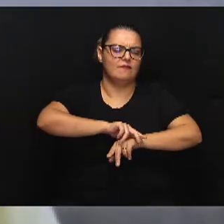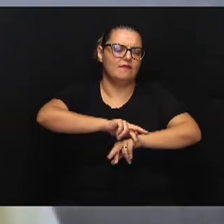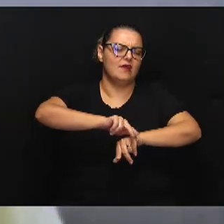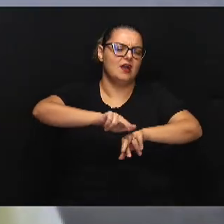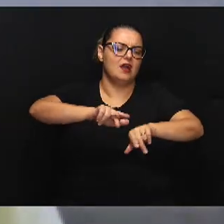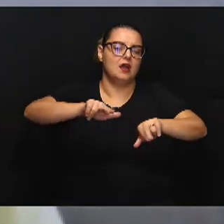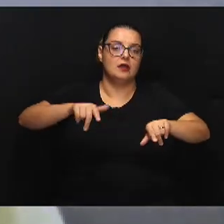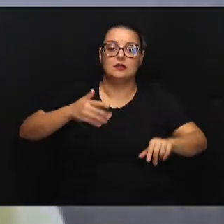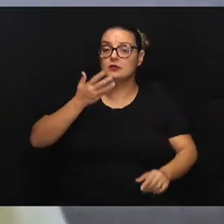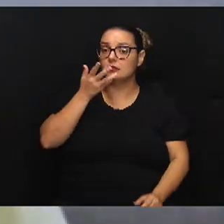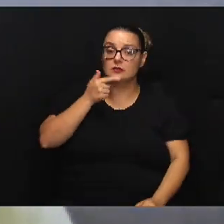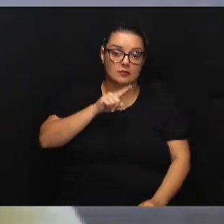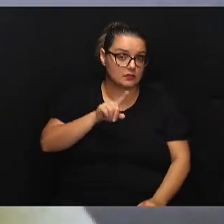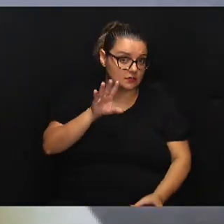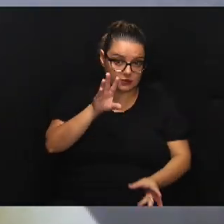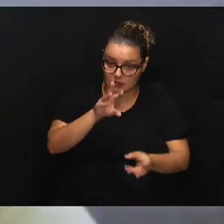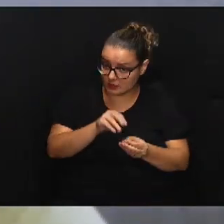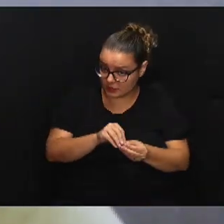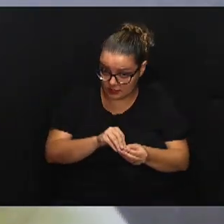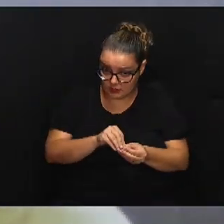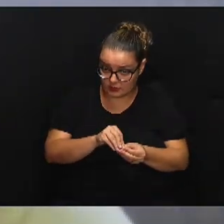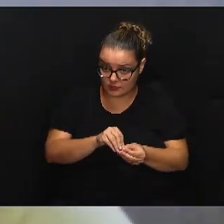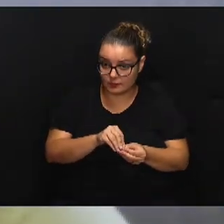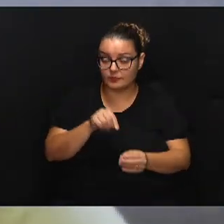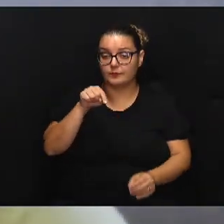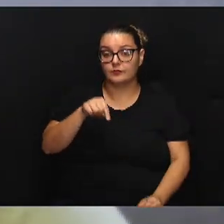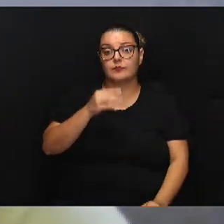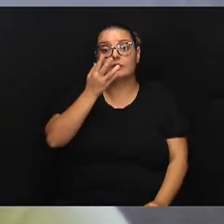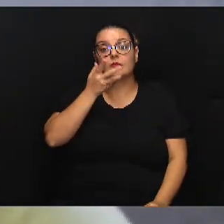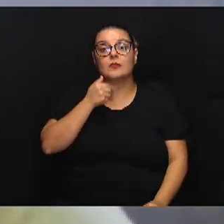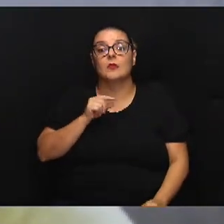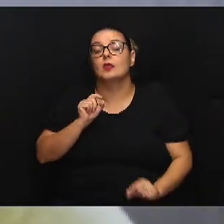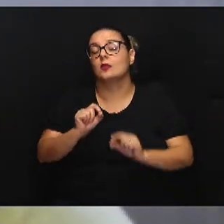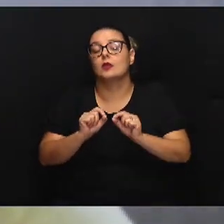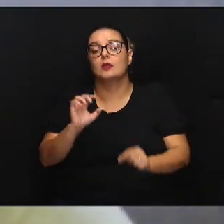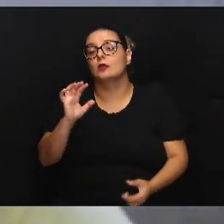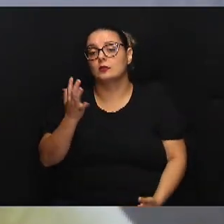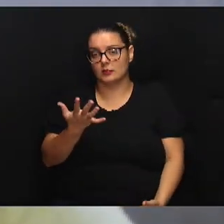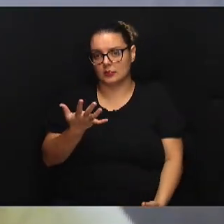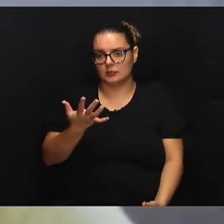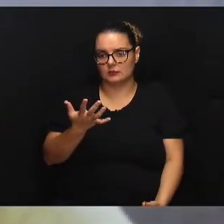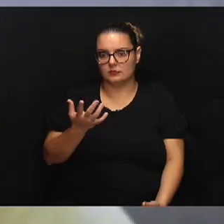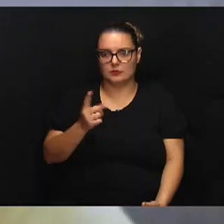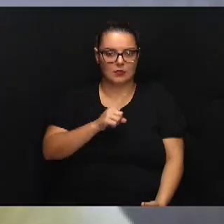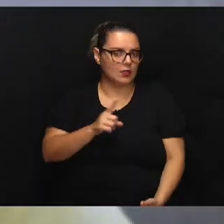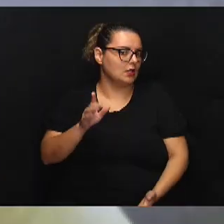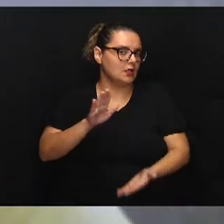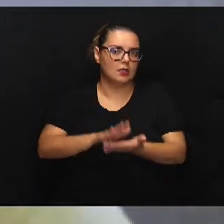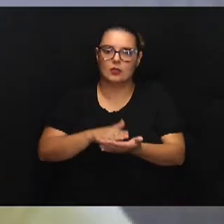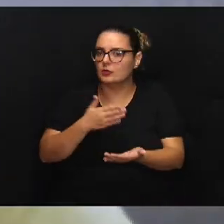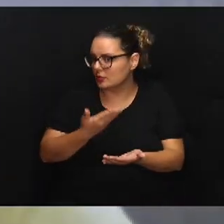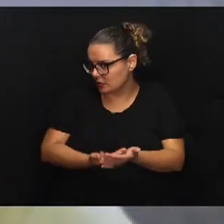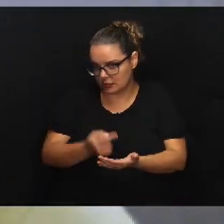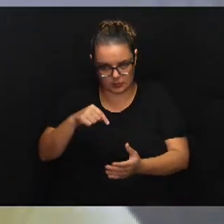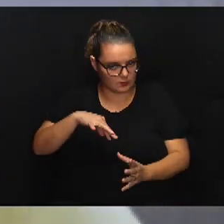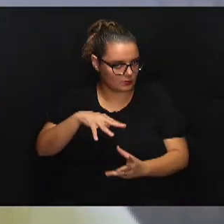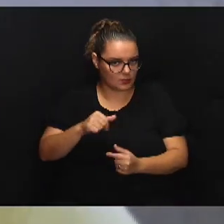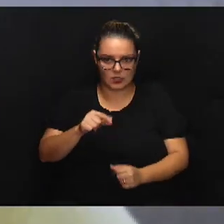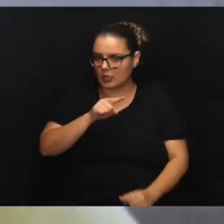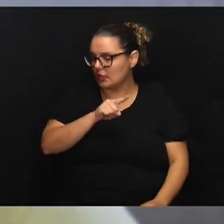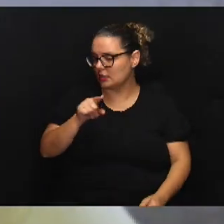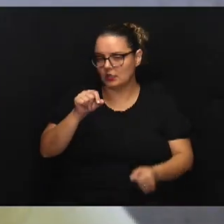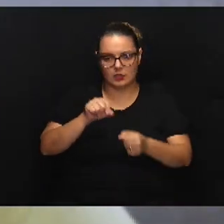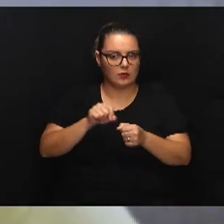Essa criança não conclui. Daí essa criança simplesmente não interpreta este mundo, não